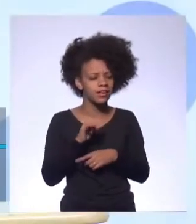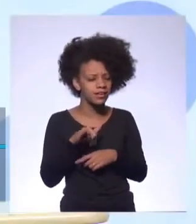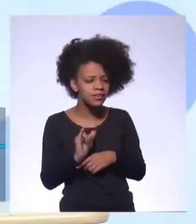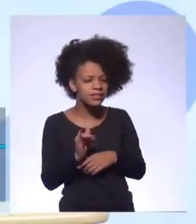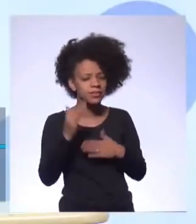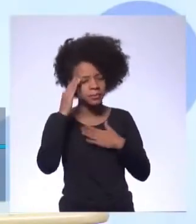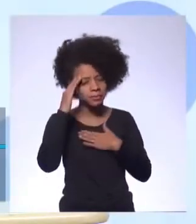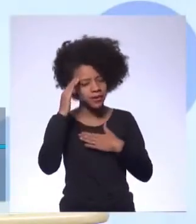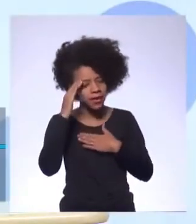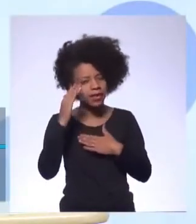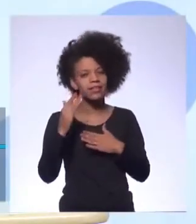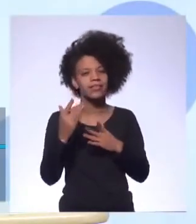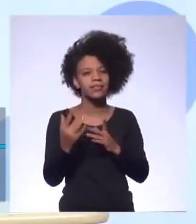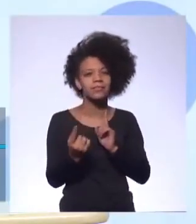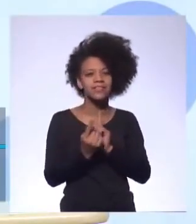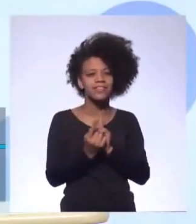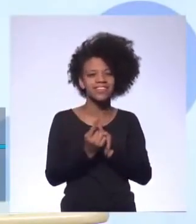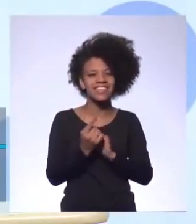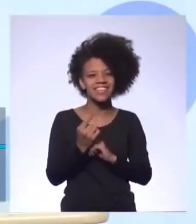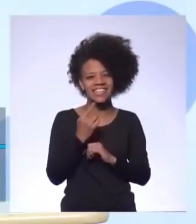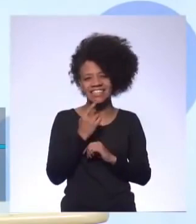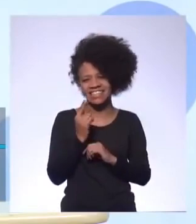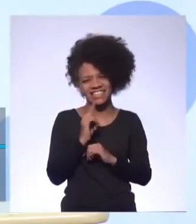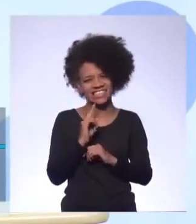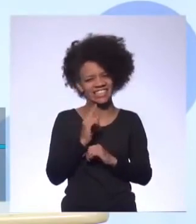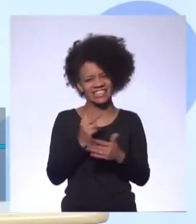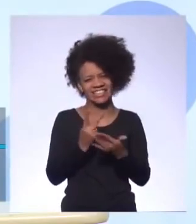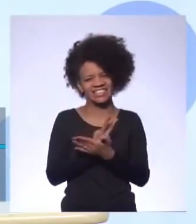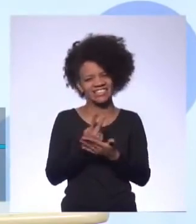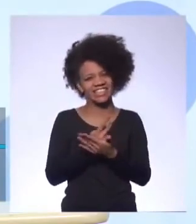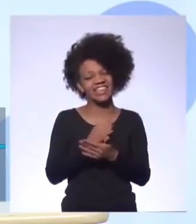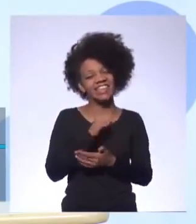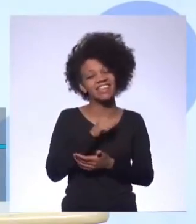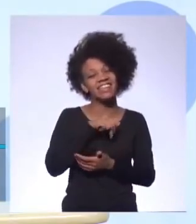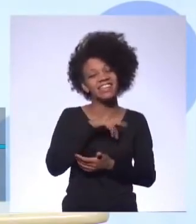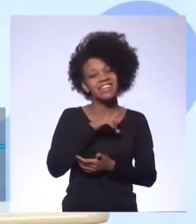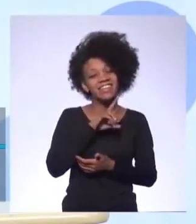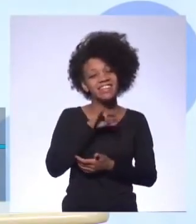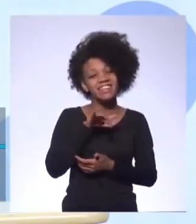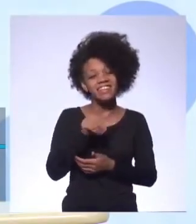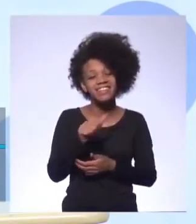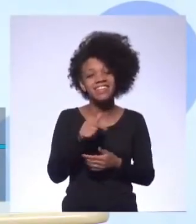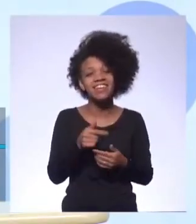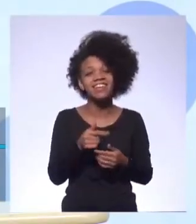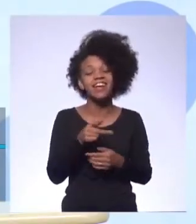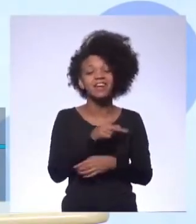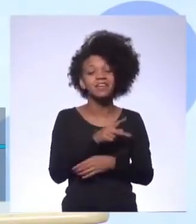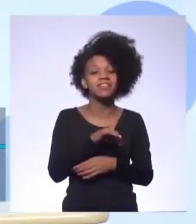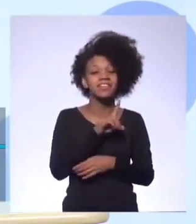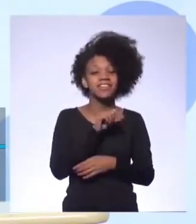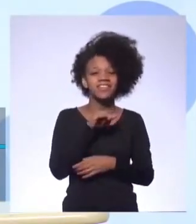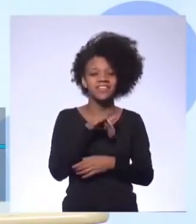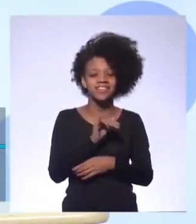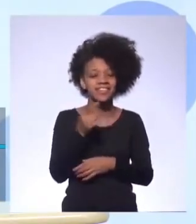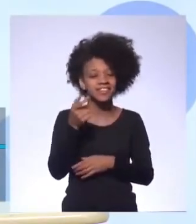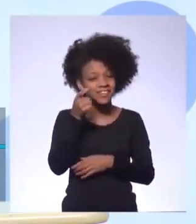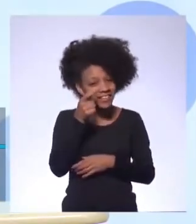demais. Obrigada por atender. Eu sou a Andréia, Pro Márcia. Por favor, eu sou a Andréia. A Dani está sentadinha assistindo a